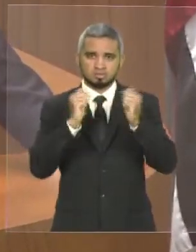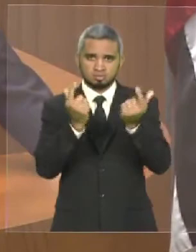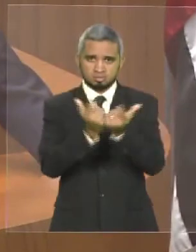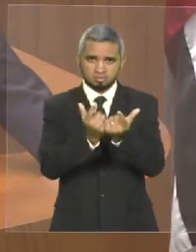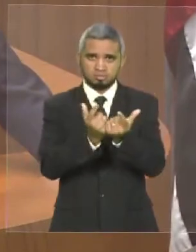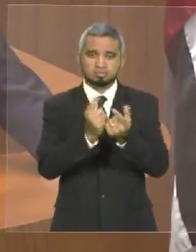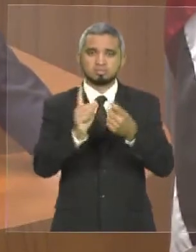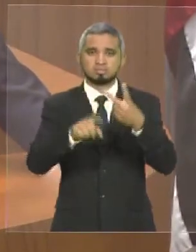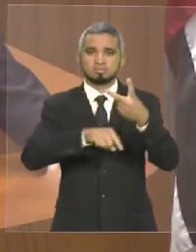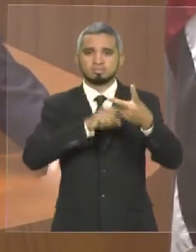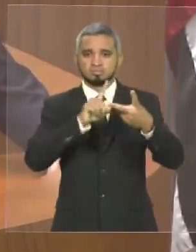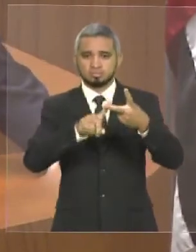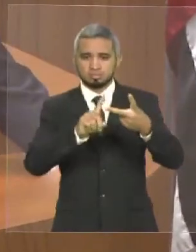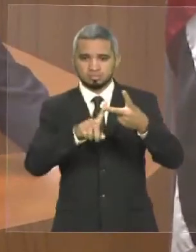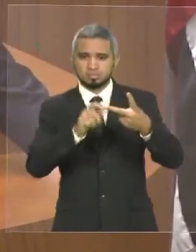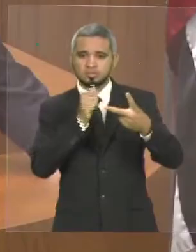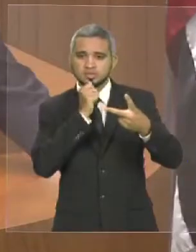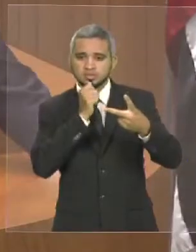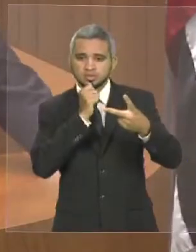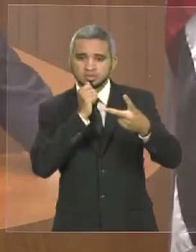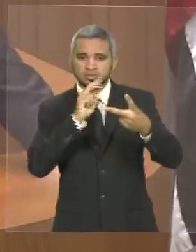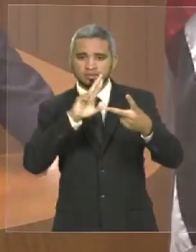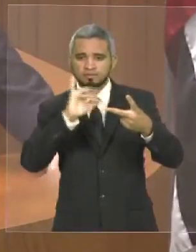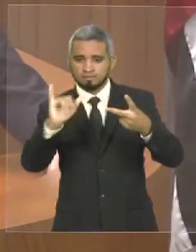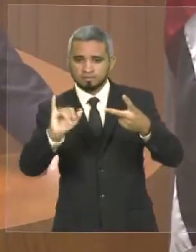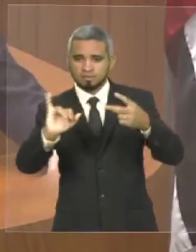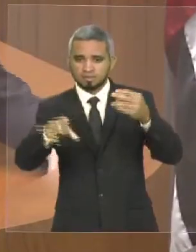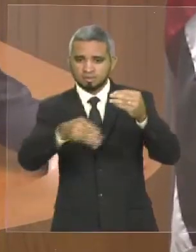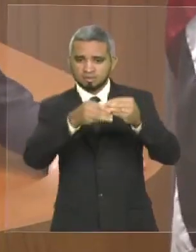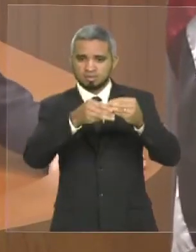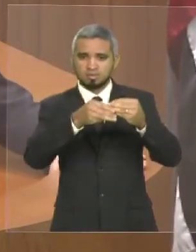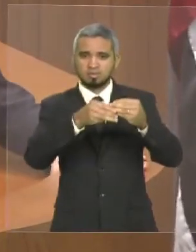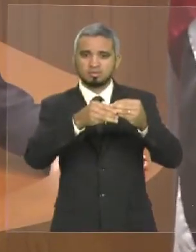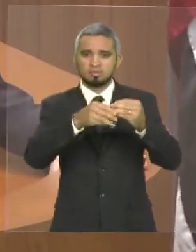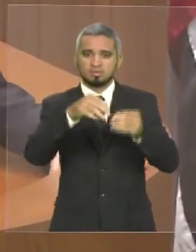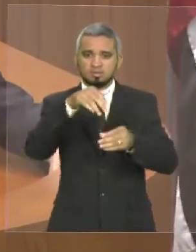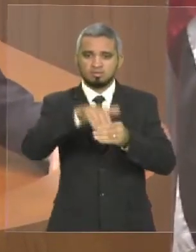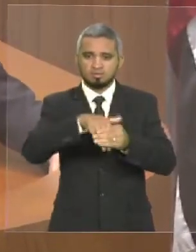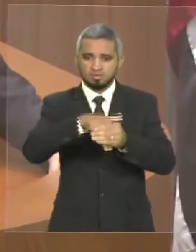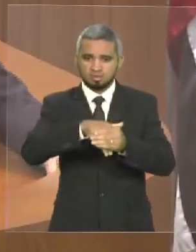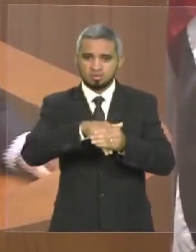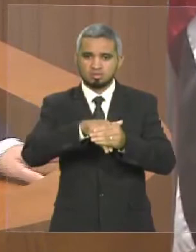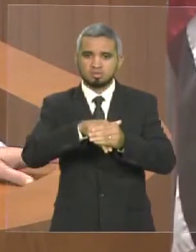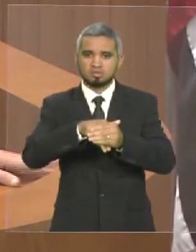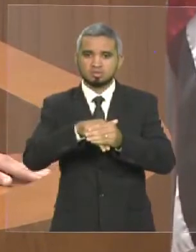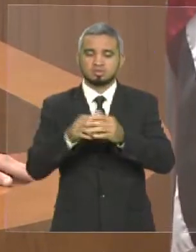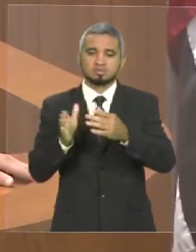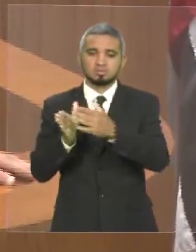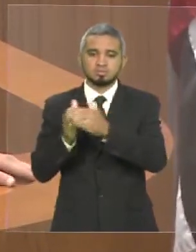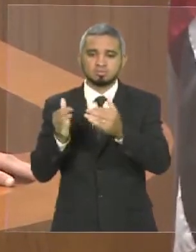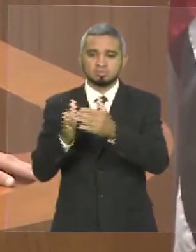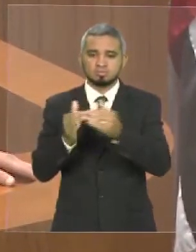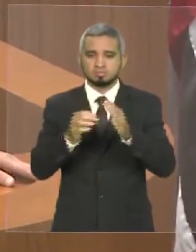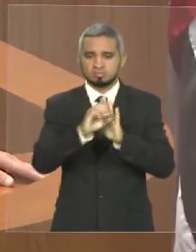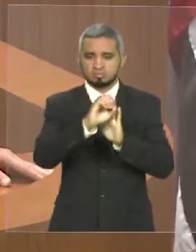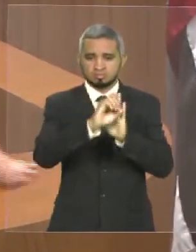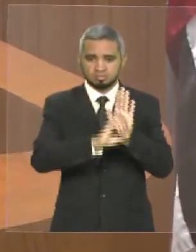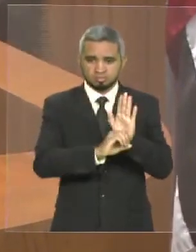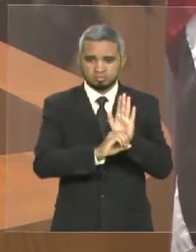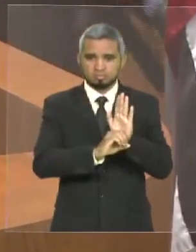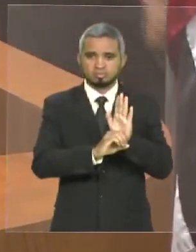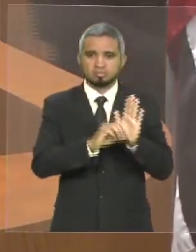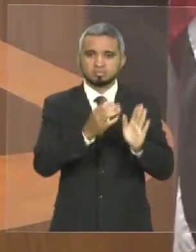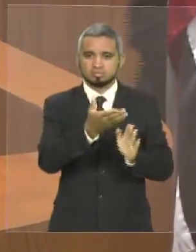e depois ainda será colocada em votação um requerimento feito de ofício pela mesa para que os